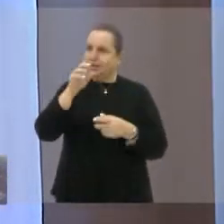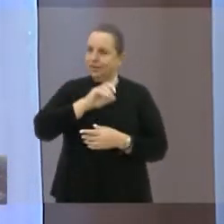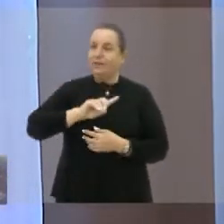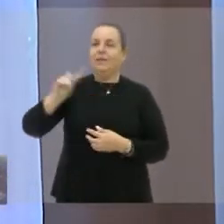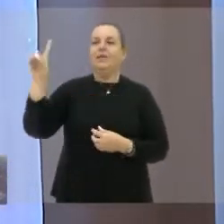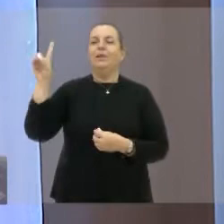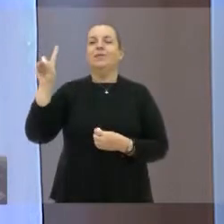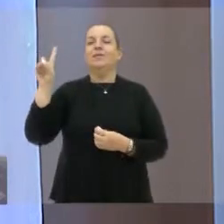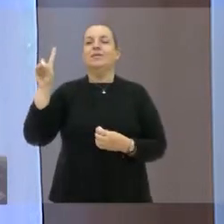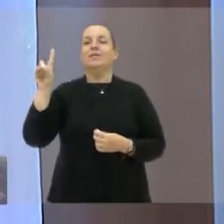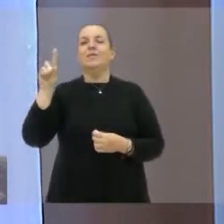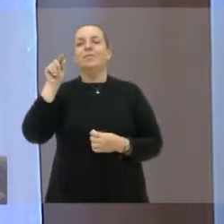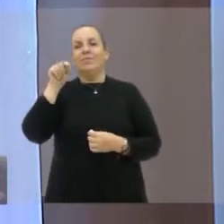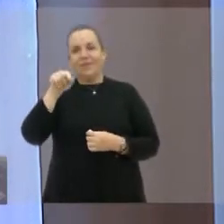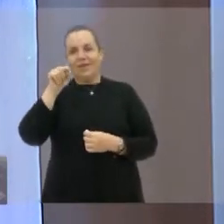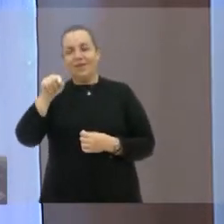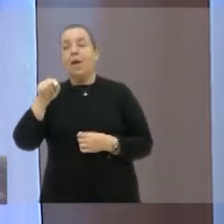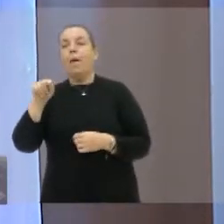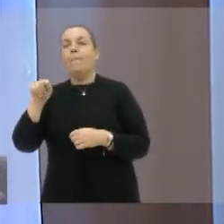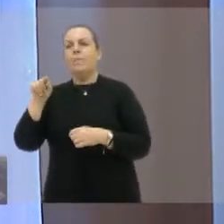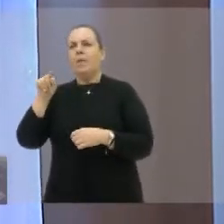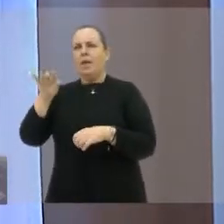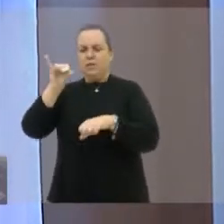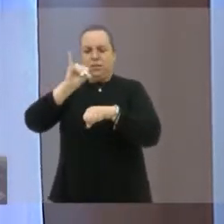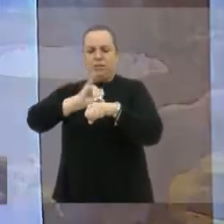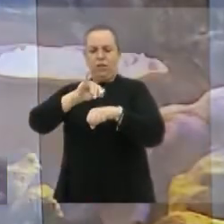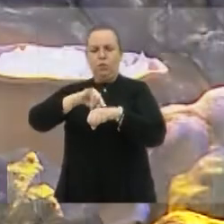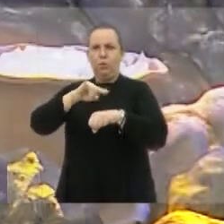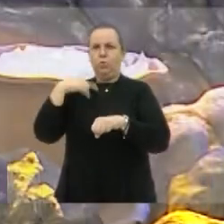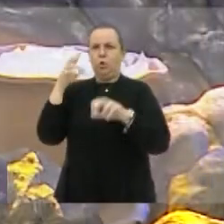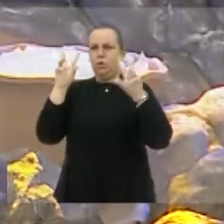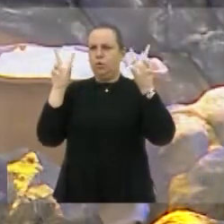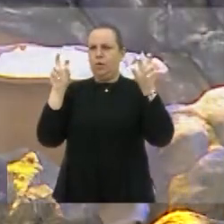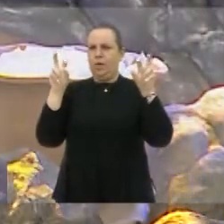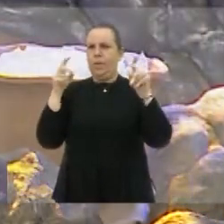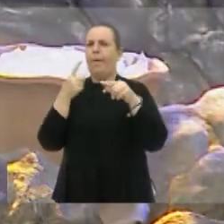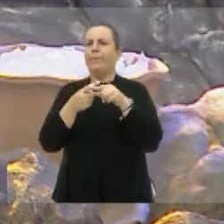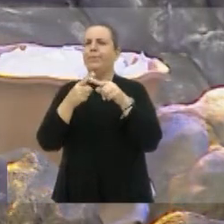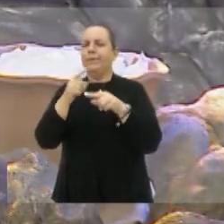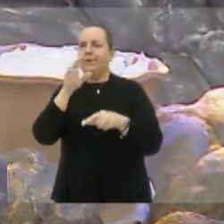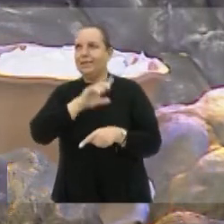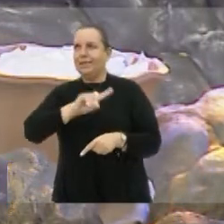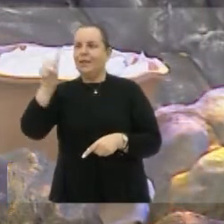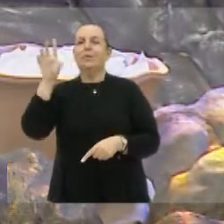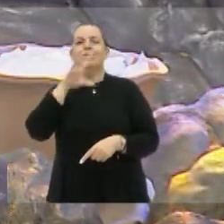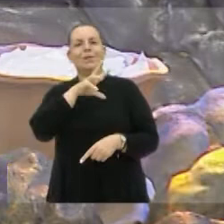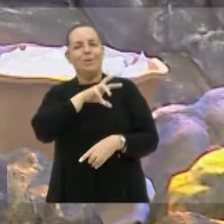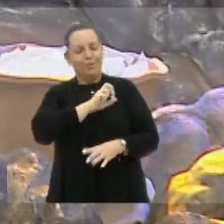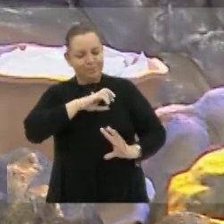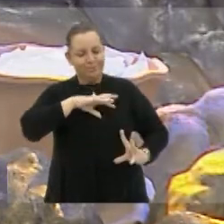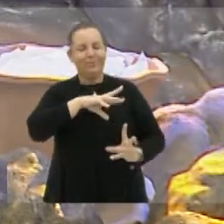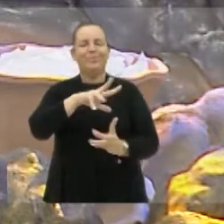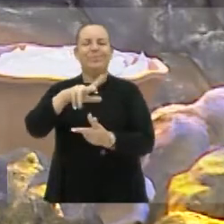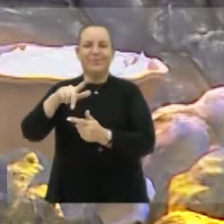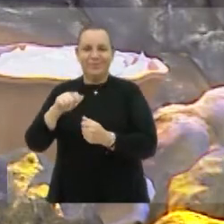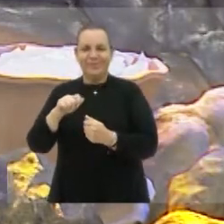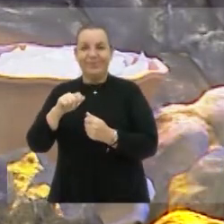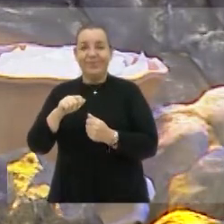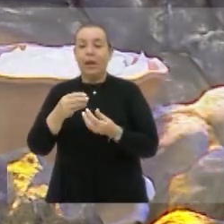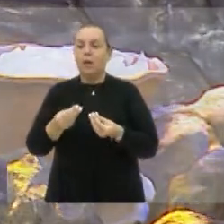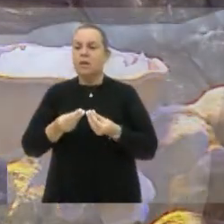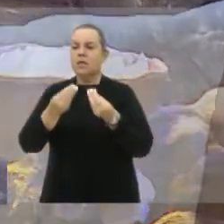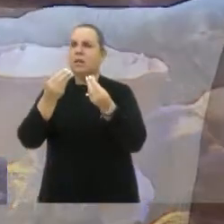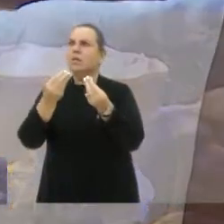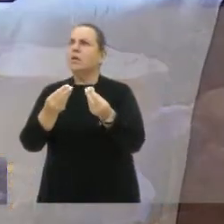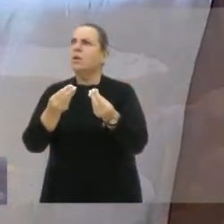a centralidade do nosso tema, pois Deus amou tanto o mundo, que deu seu